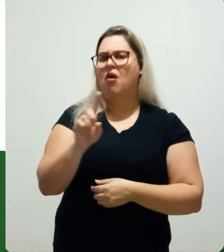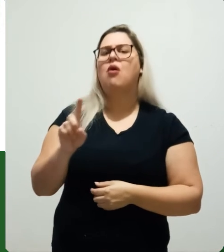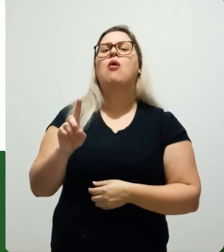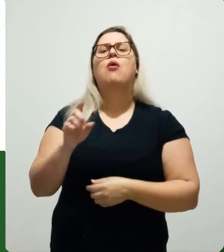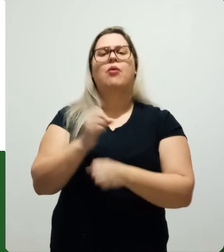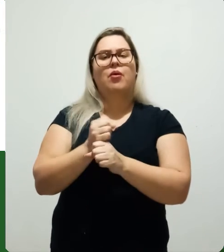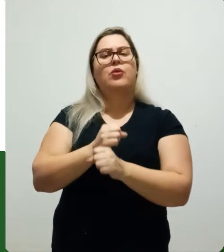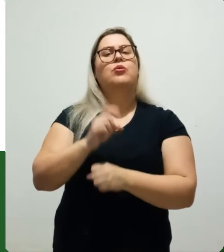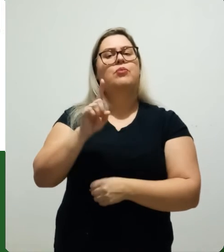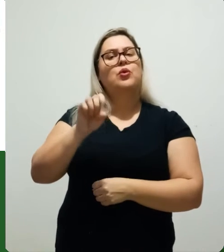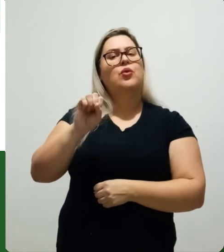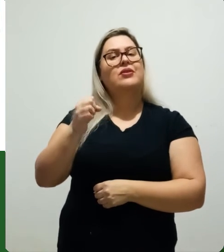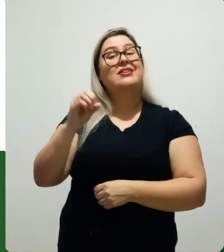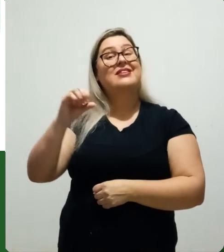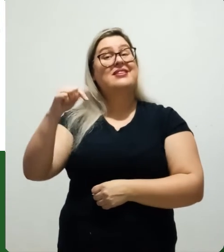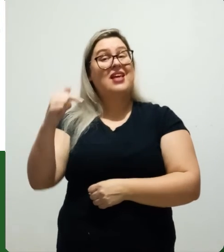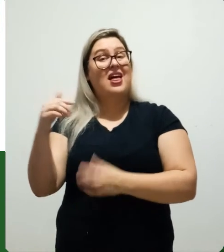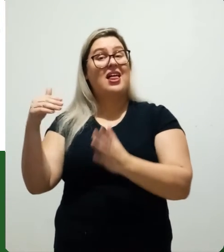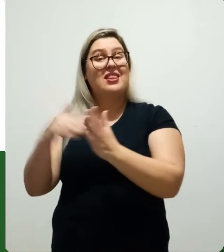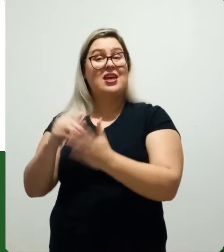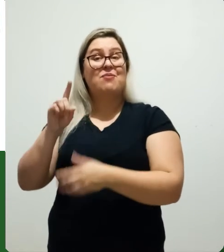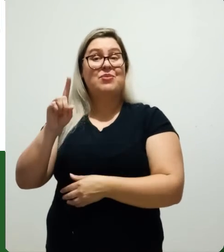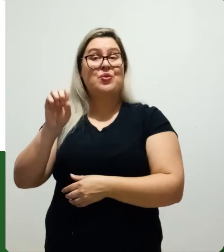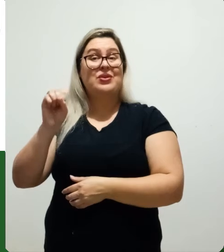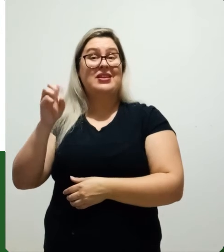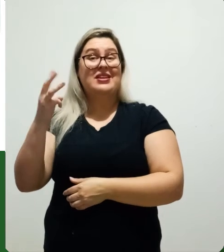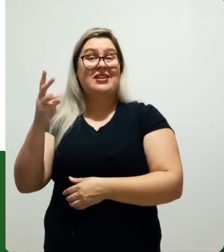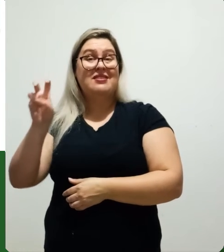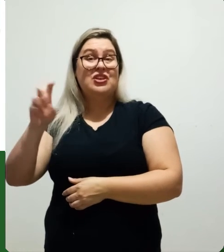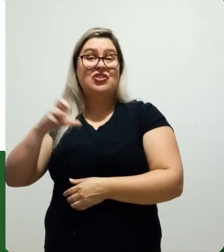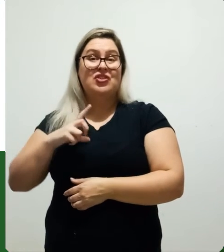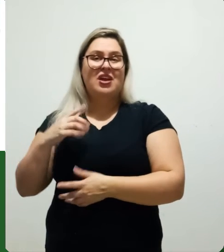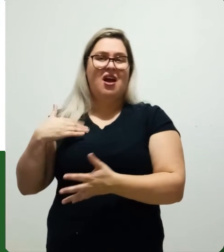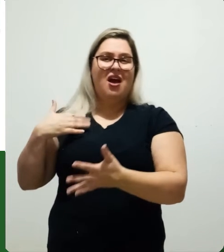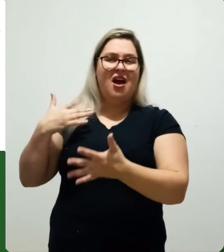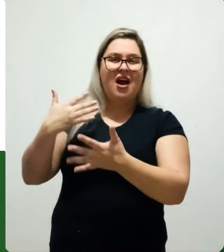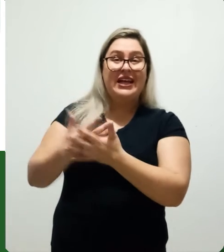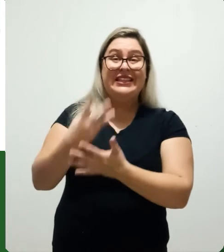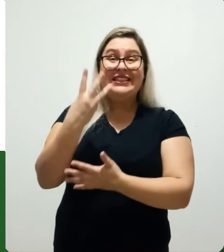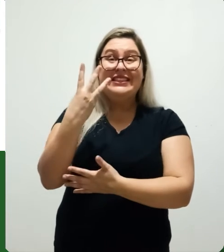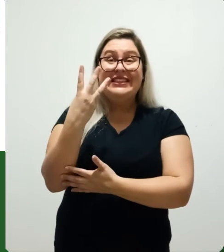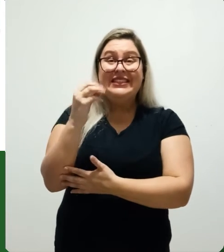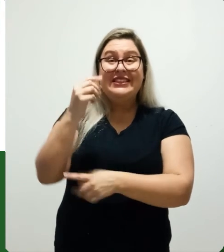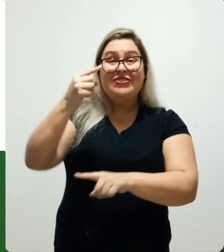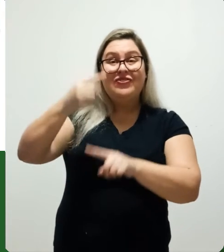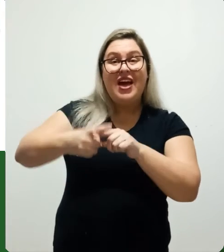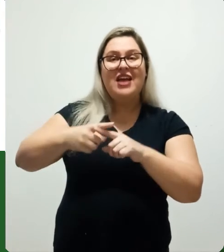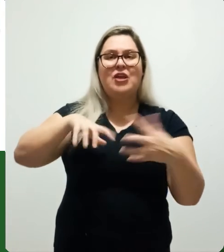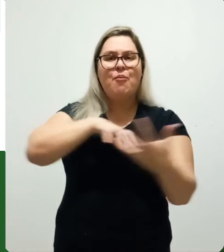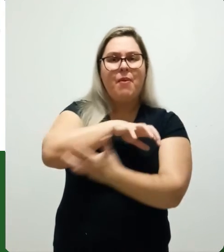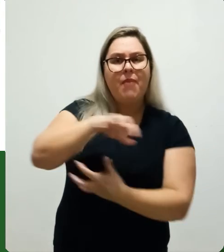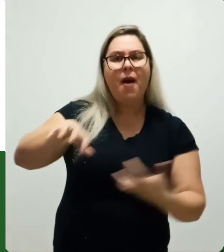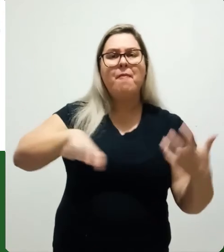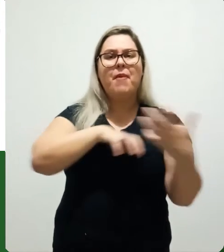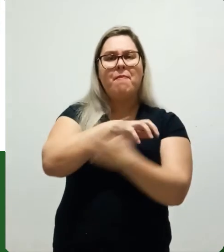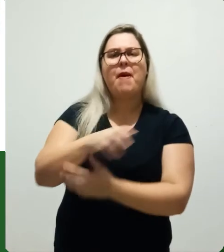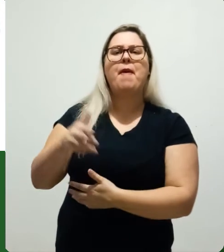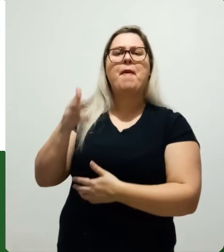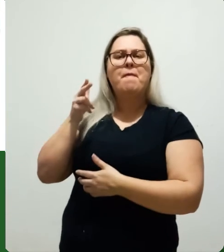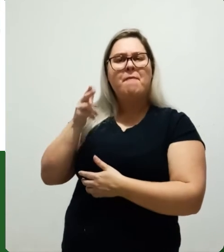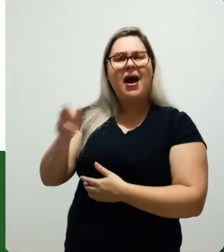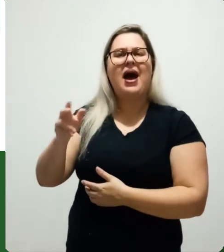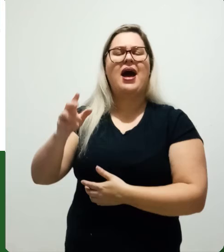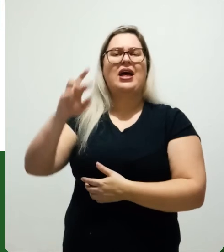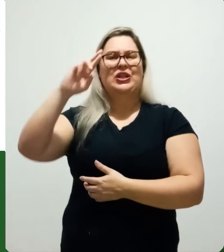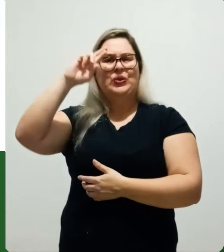Por exemplo, só entre 1807 e 1835 são registradas mais de 30 revoltas na Bahia, com casos de morte dos